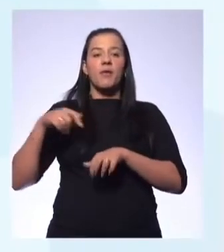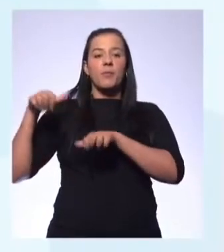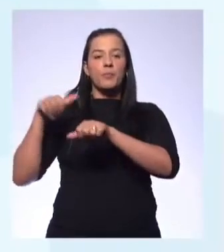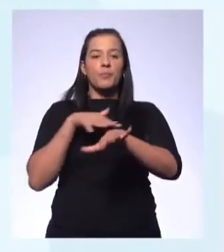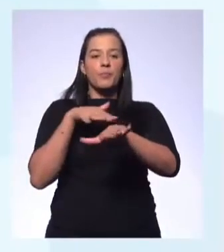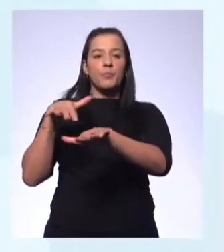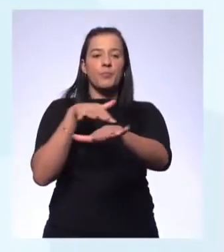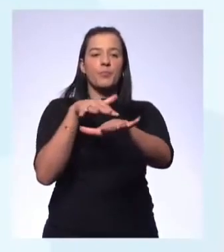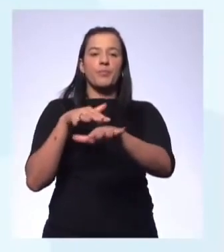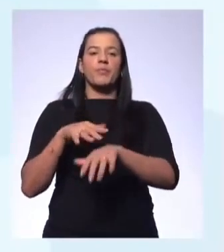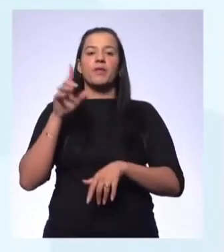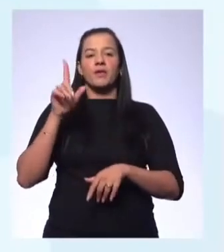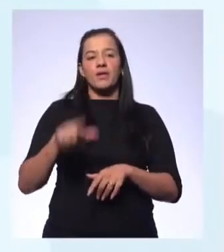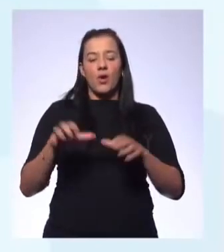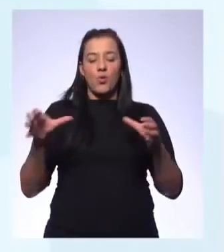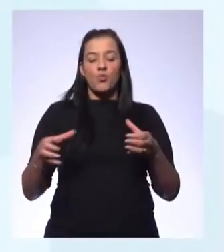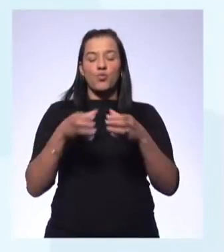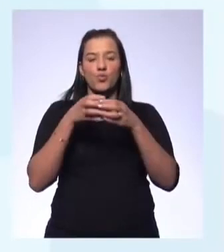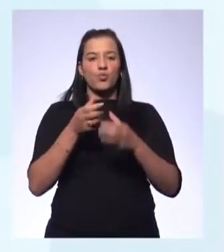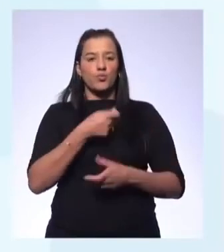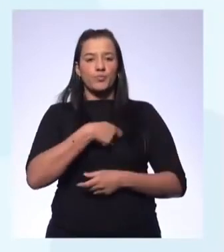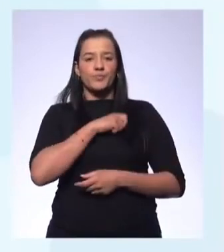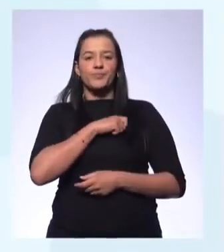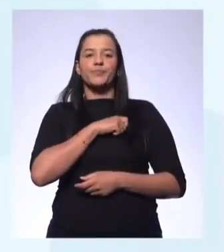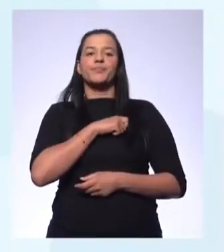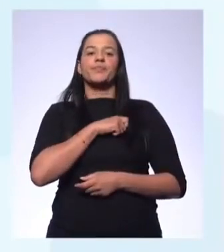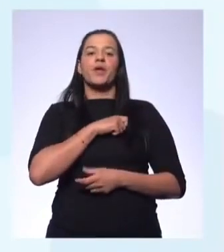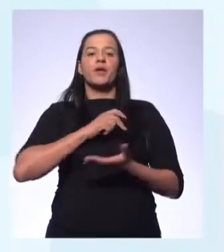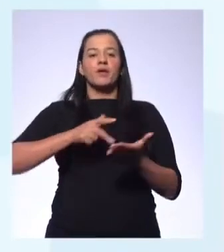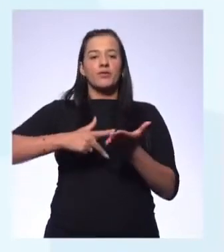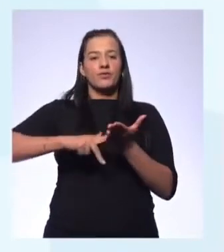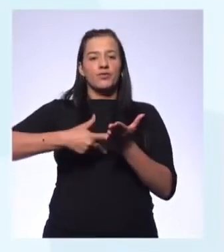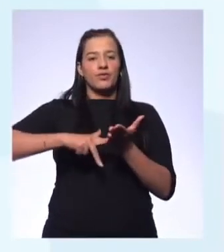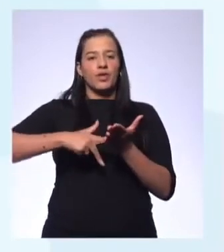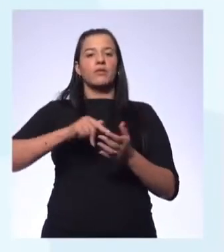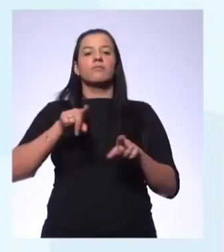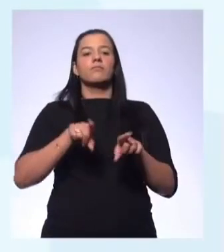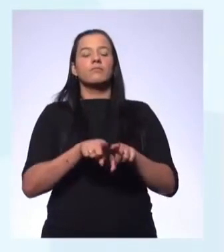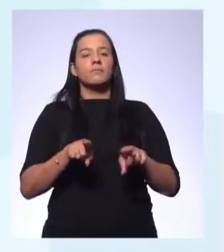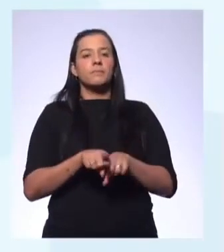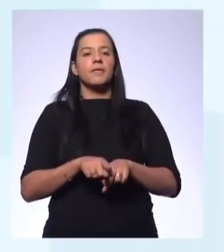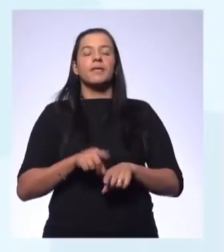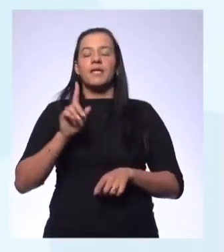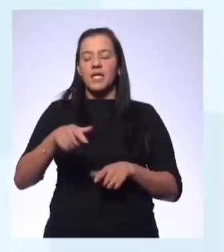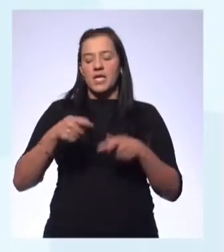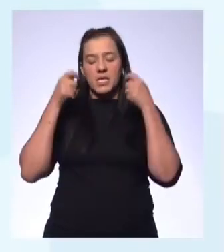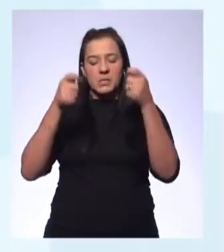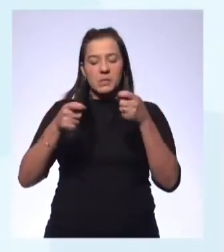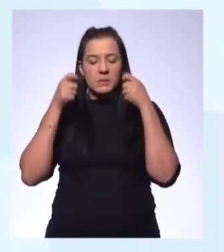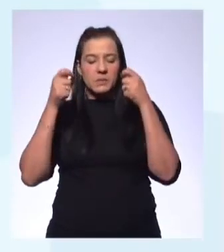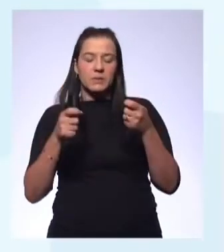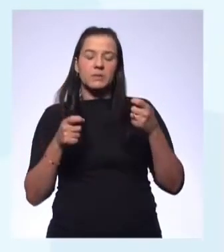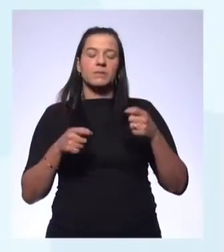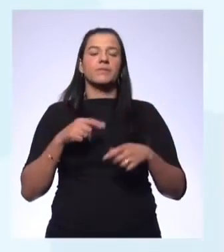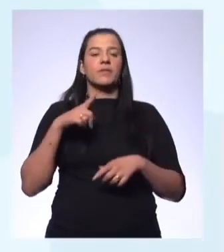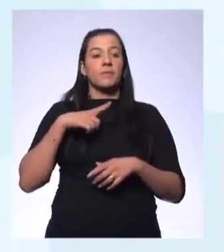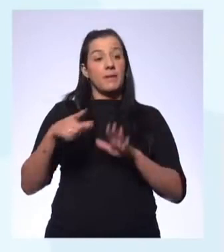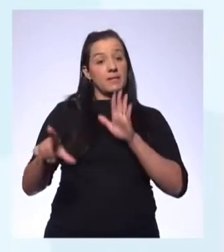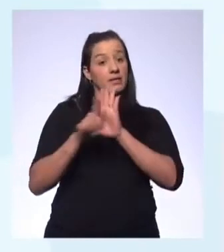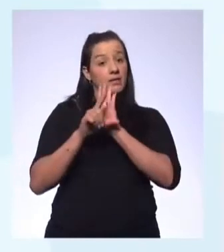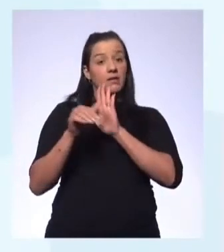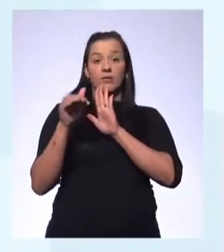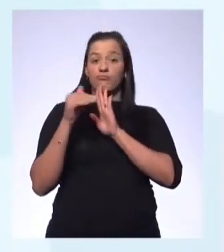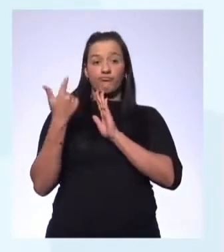uma espécie de sindicato, e começaram a organizar greves, ainda que essas greves fossem ilegais naquele